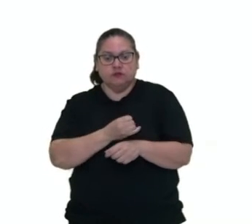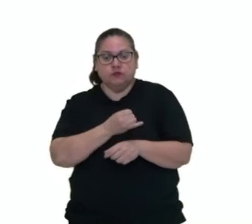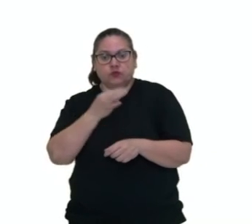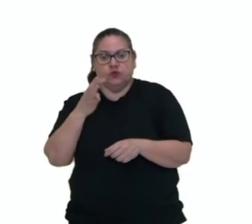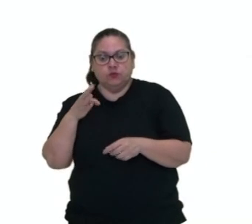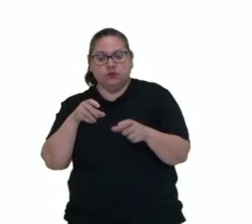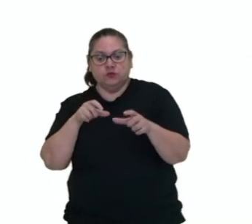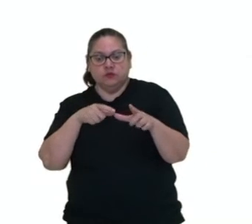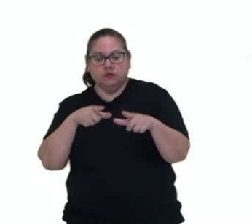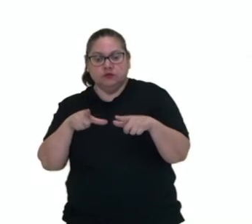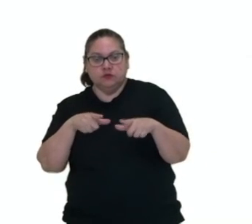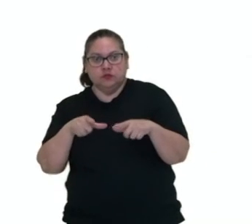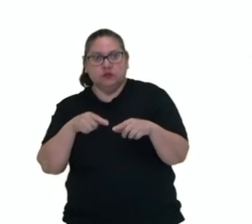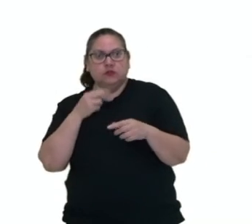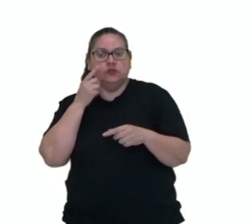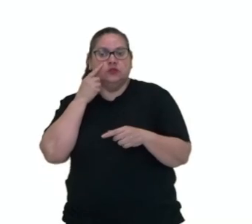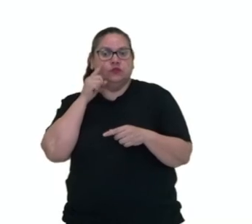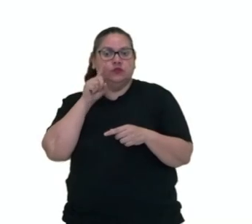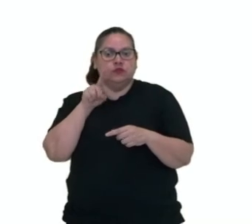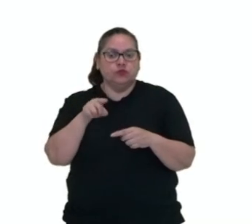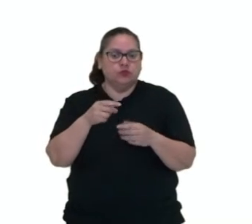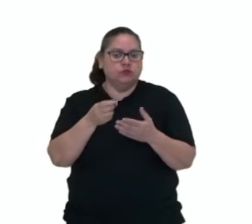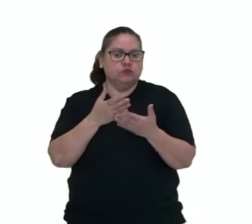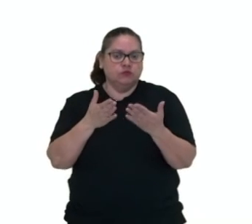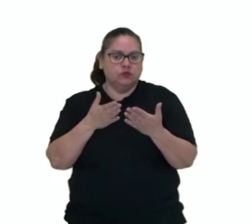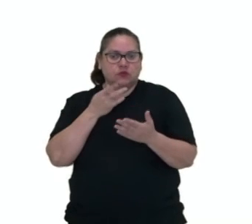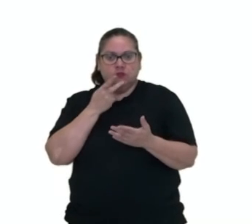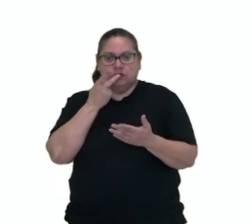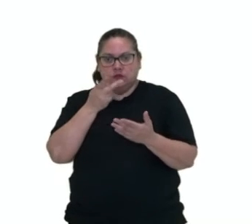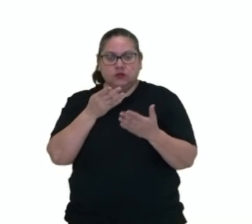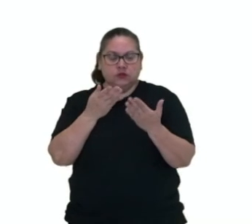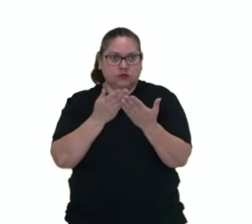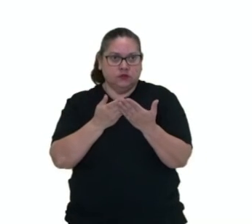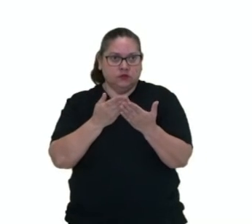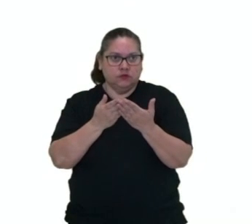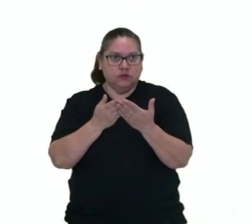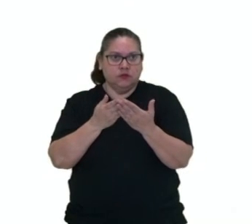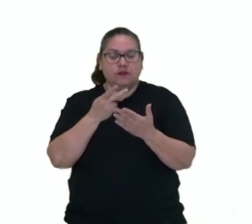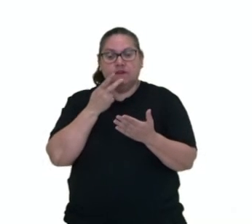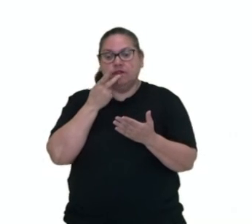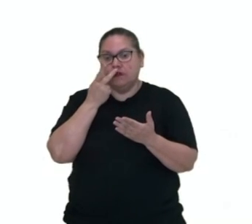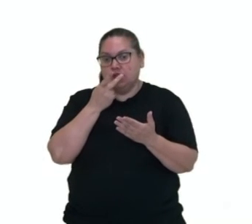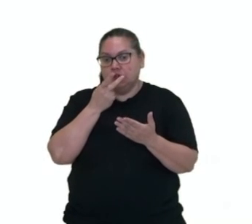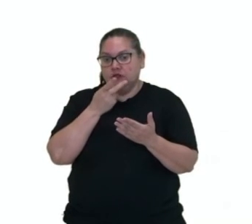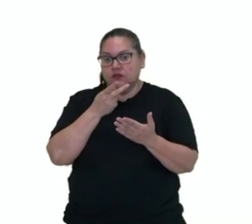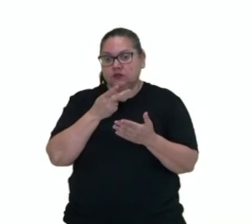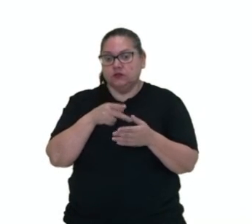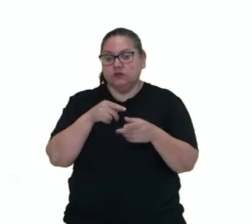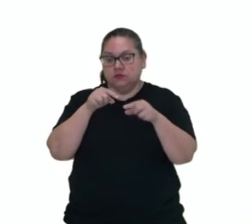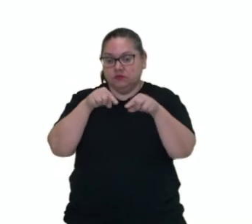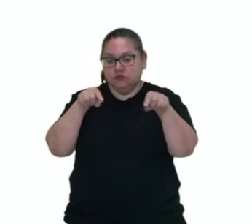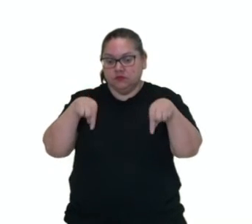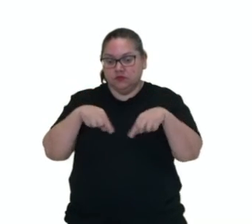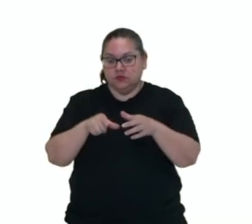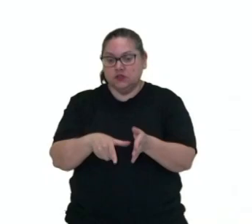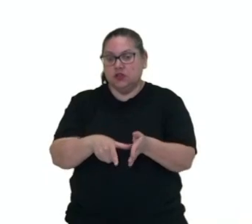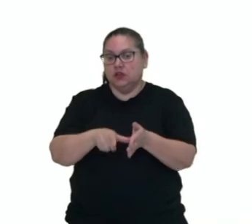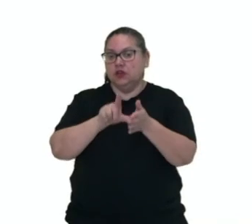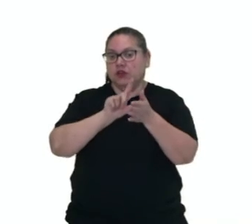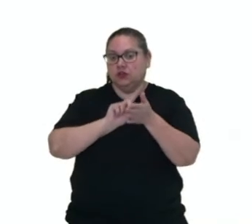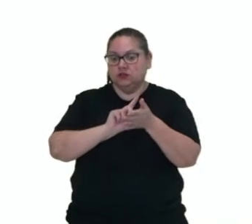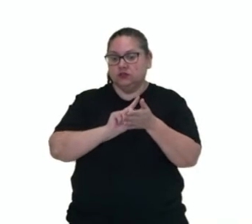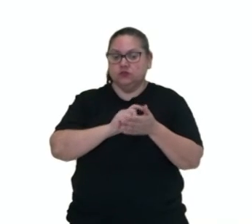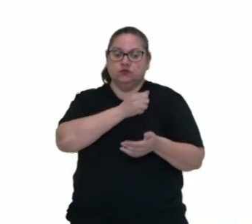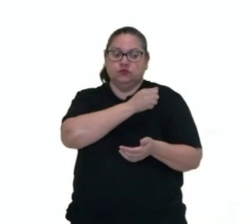tarefas, como a gente viu, né, como algumas já citadas nessa aula, recomenda-se que o mesmo esteja em sala de aula antes de